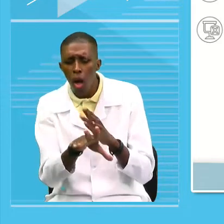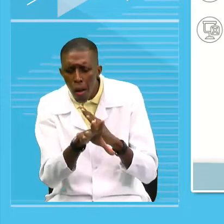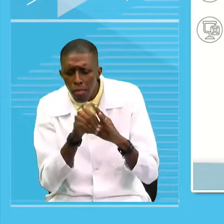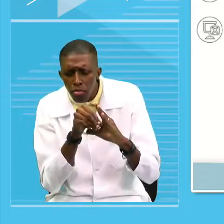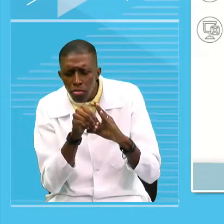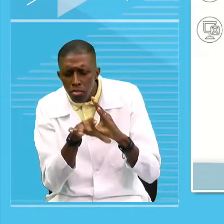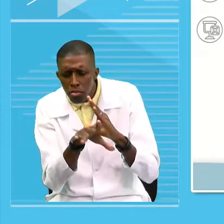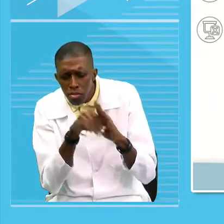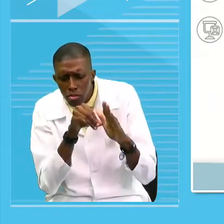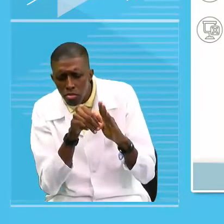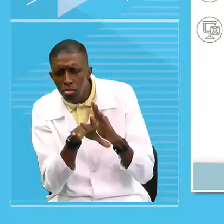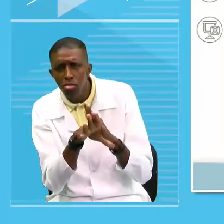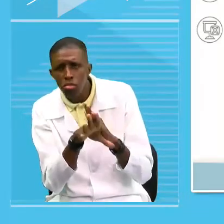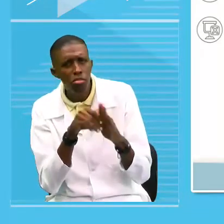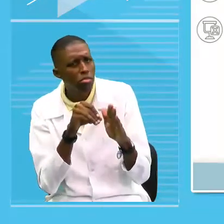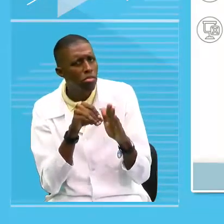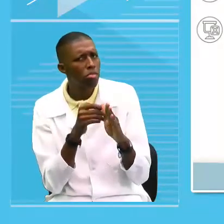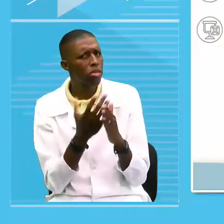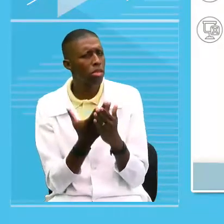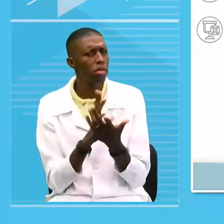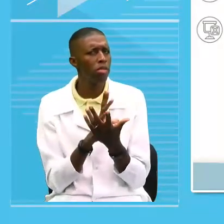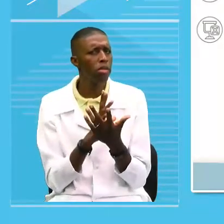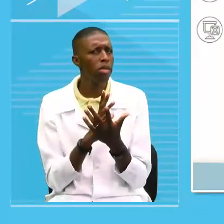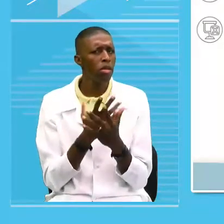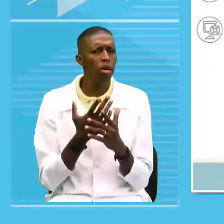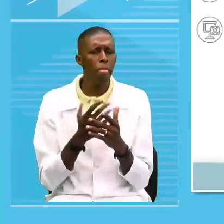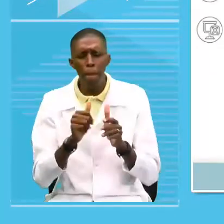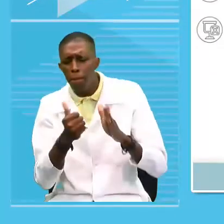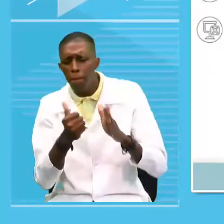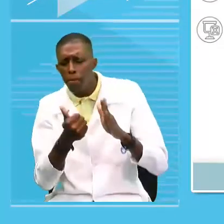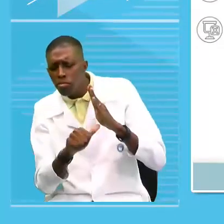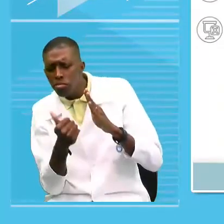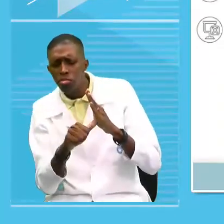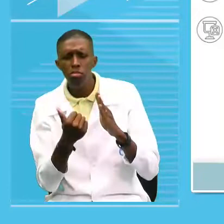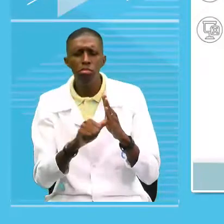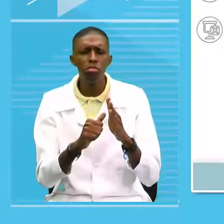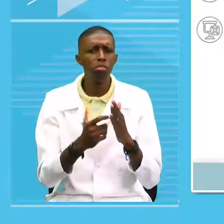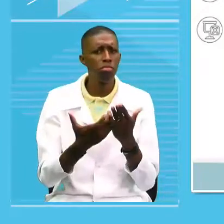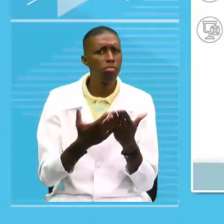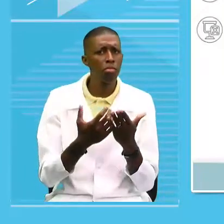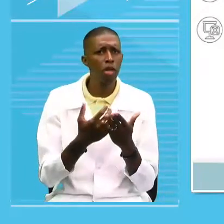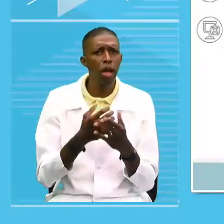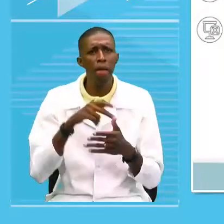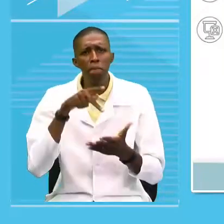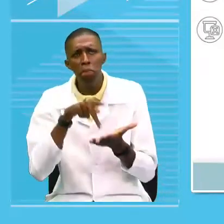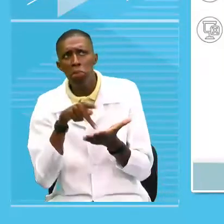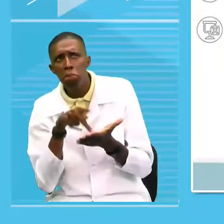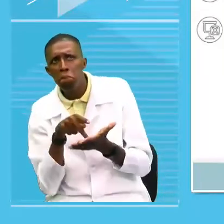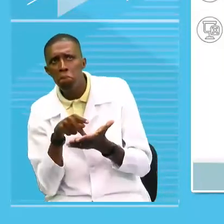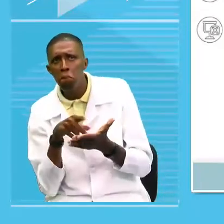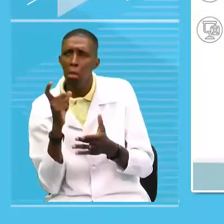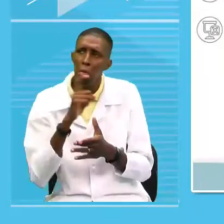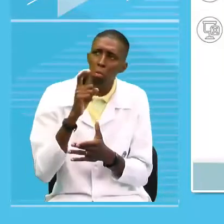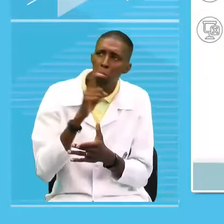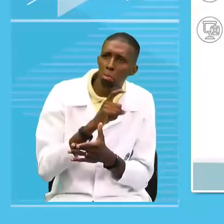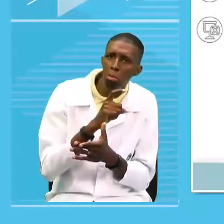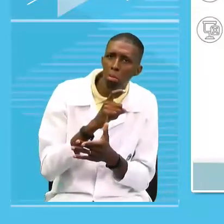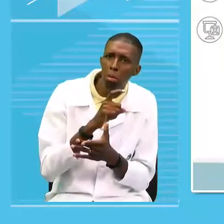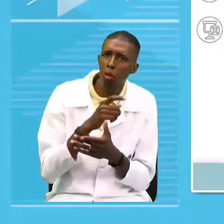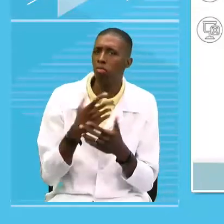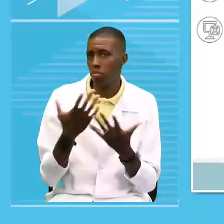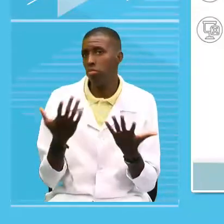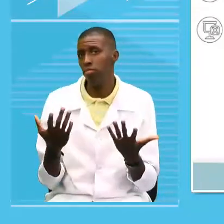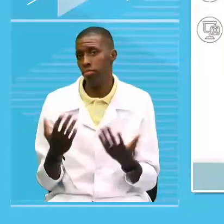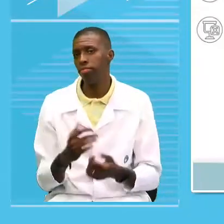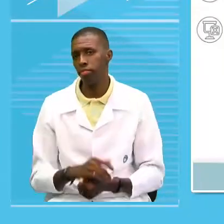tu consiga chegar a uma conclusão certo aprender a conhecer pistas e